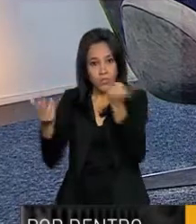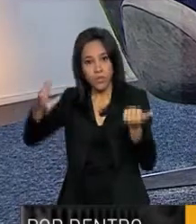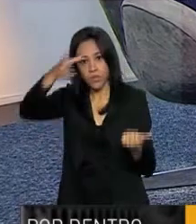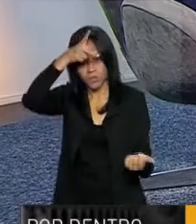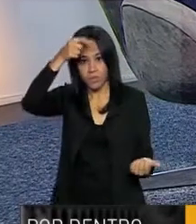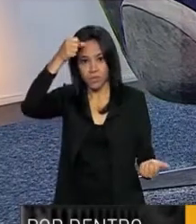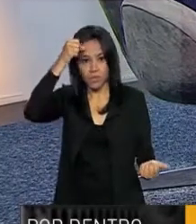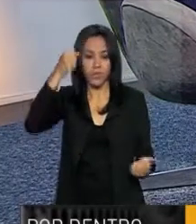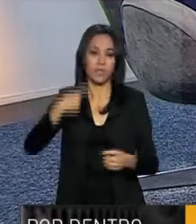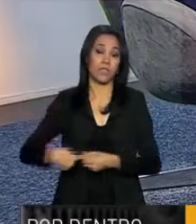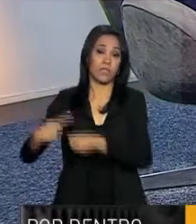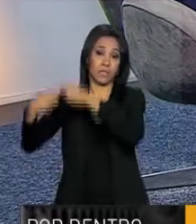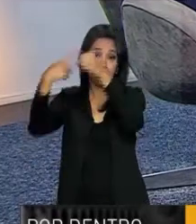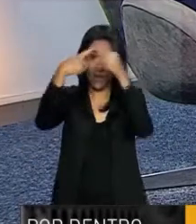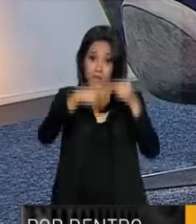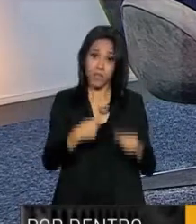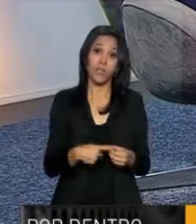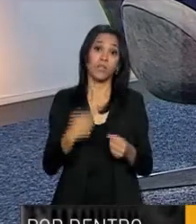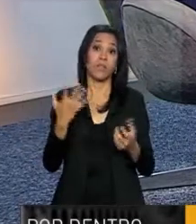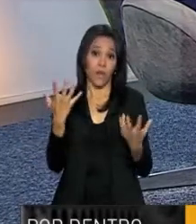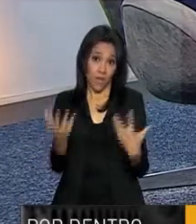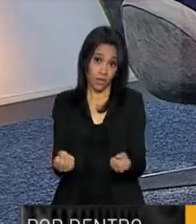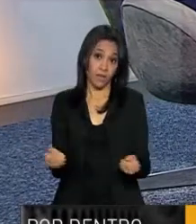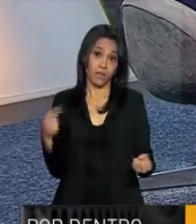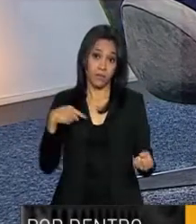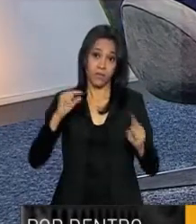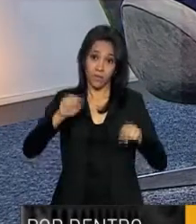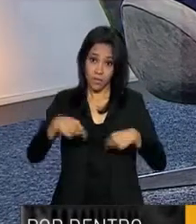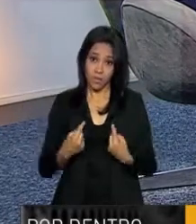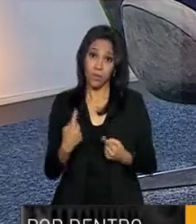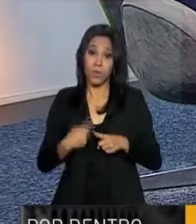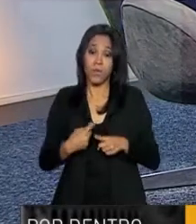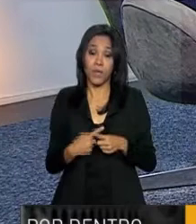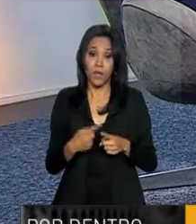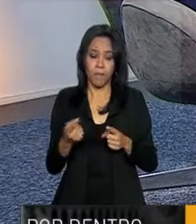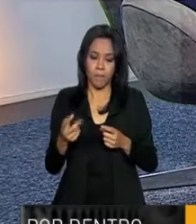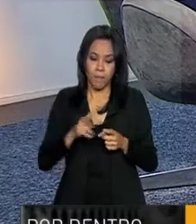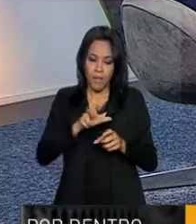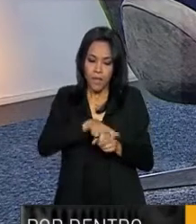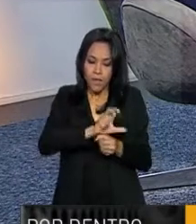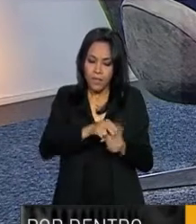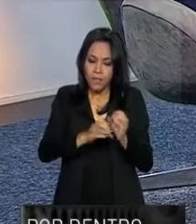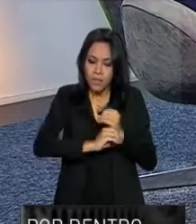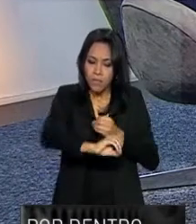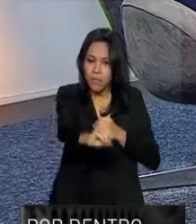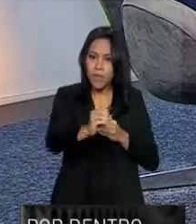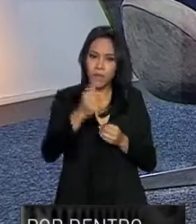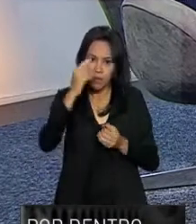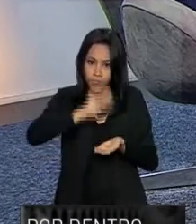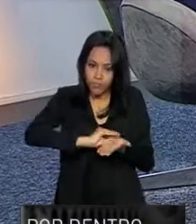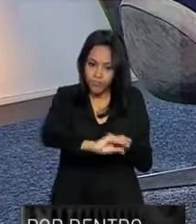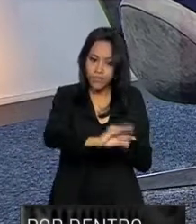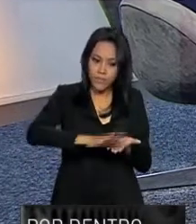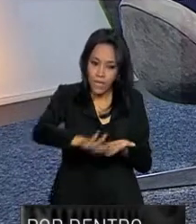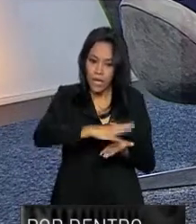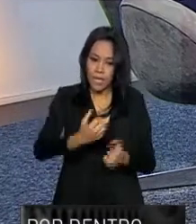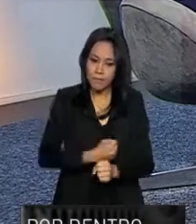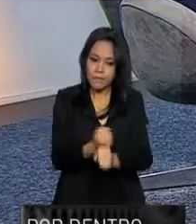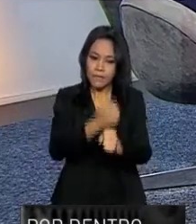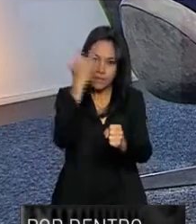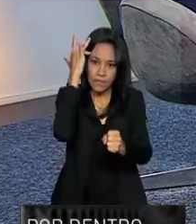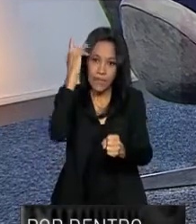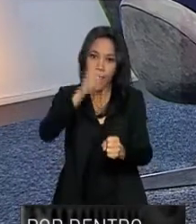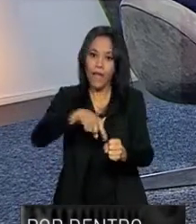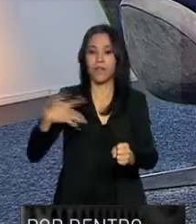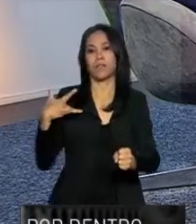dentro desse desafio de novo por que investir em saneamento é investir em qualidade e saúde para o cidadão bom